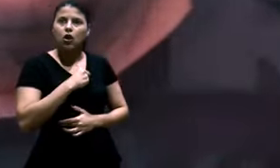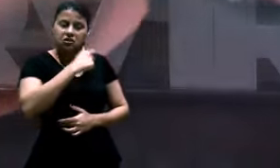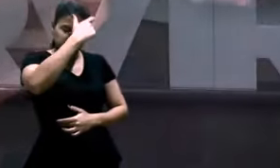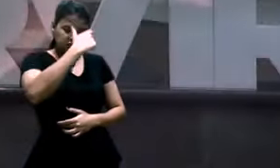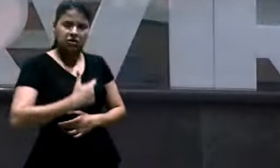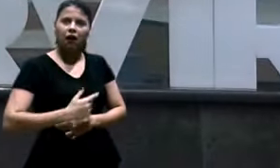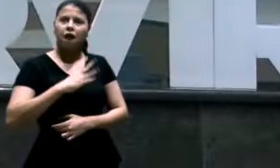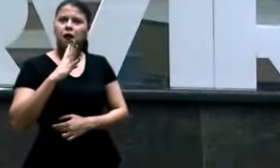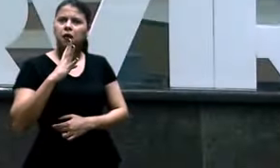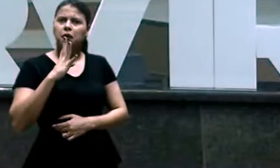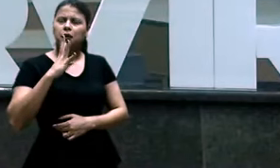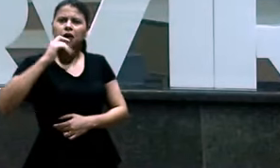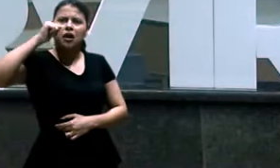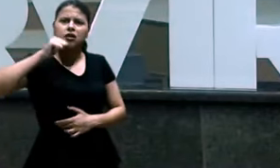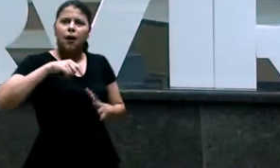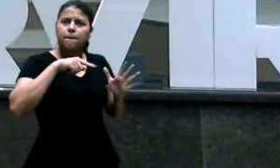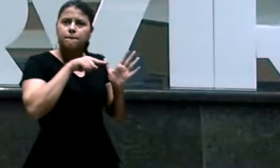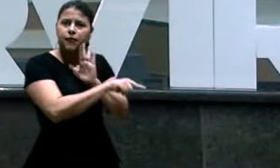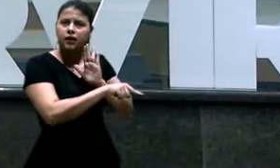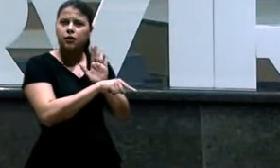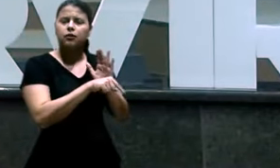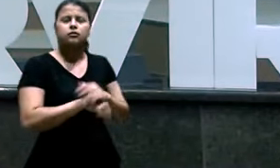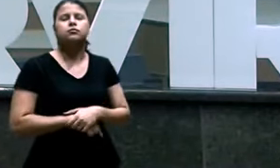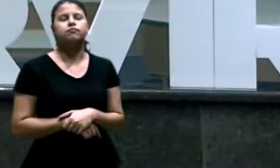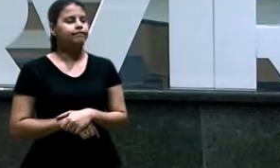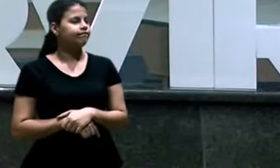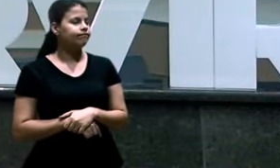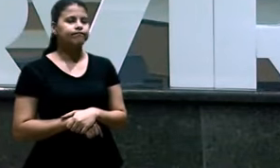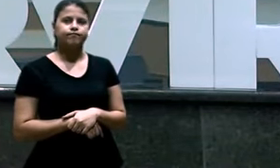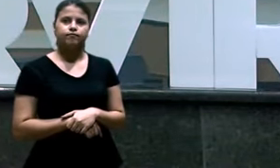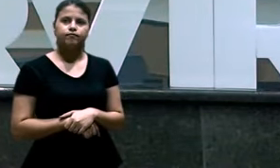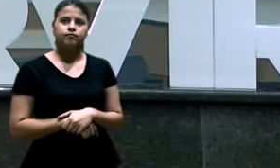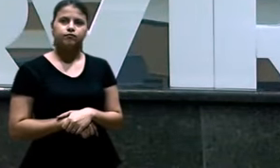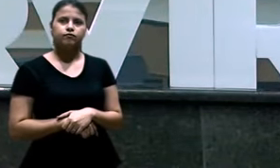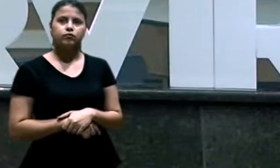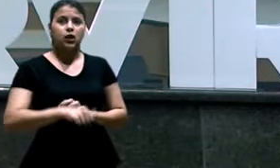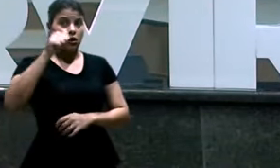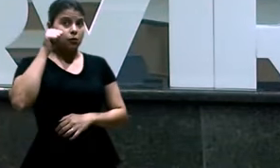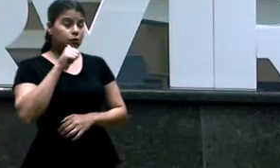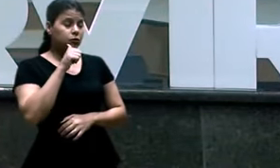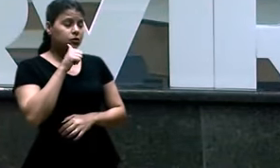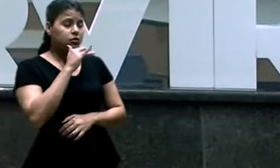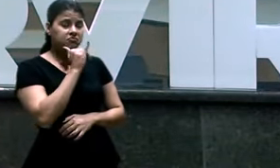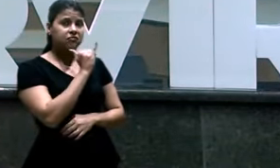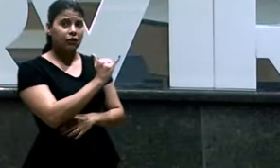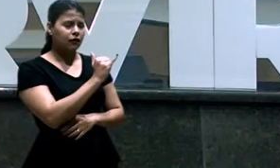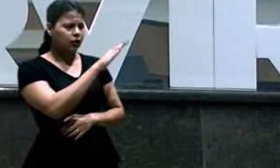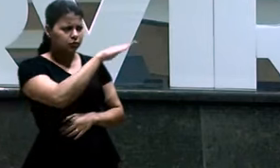e eu vou trabalhar na pergunta dela para facilitar para a gente aqui. Olha o que ela disse para Jesus: Pastor